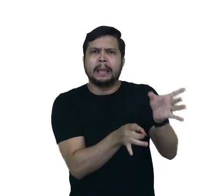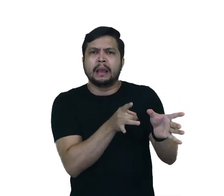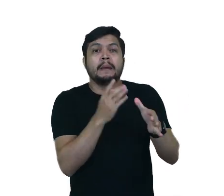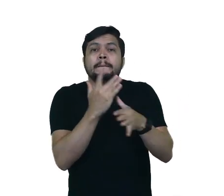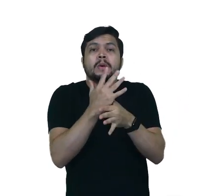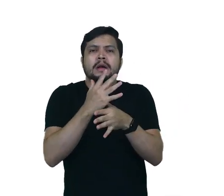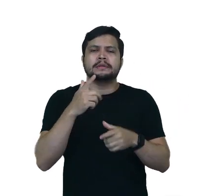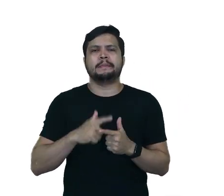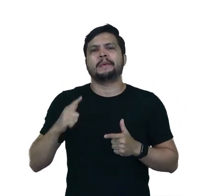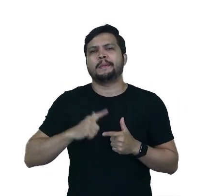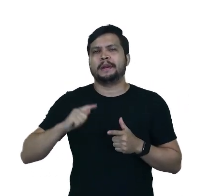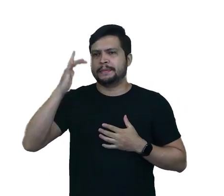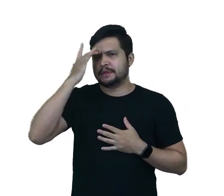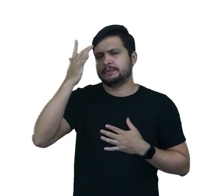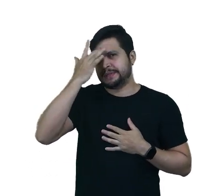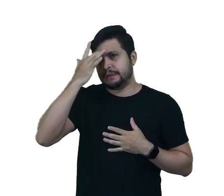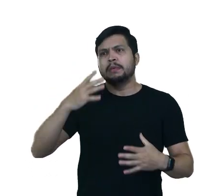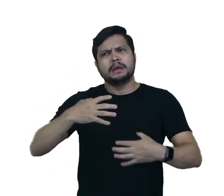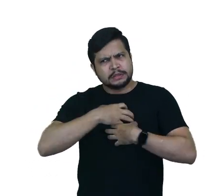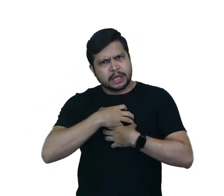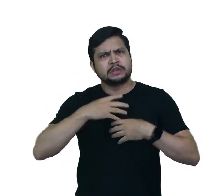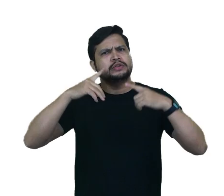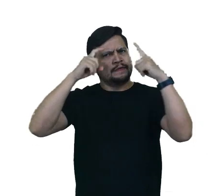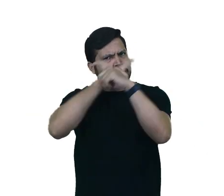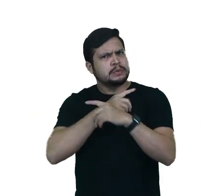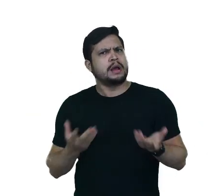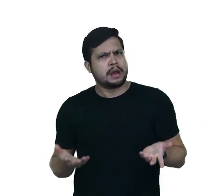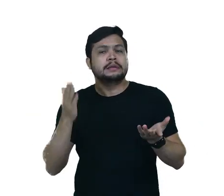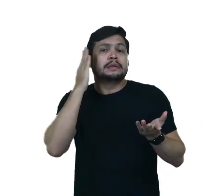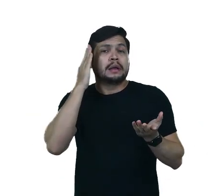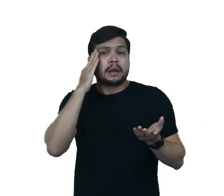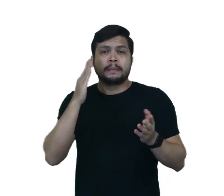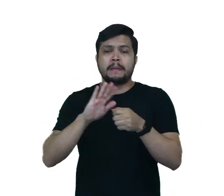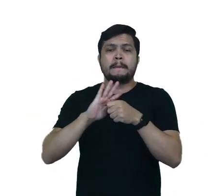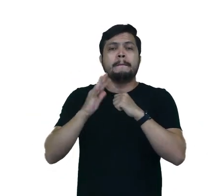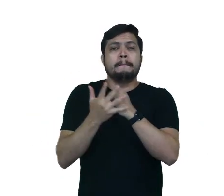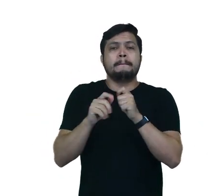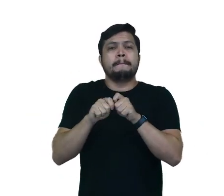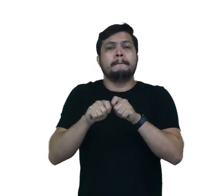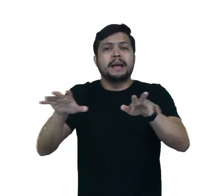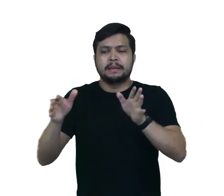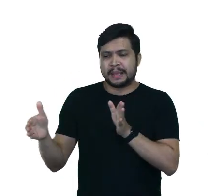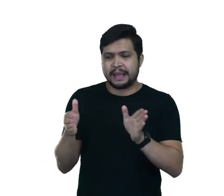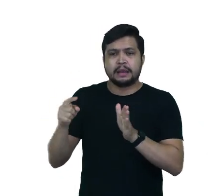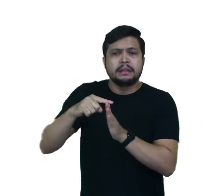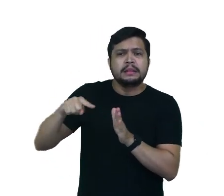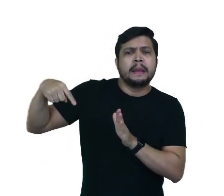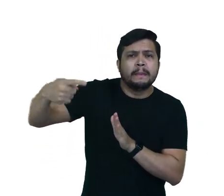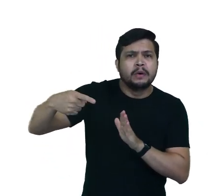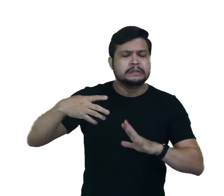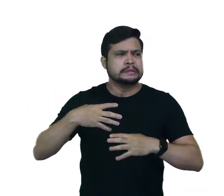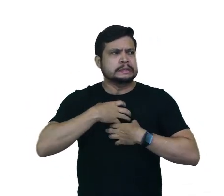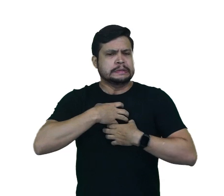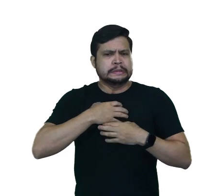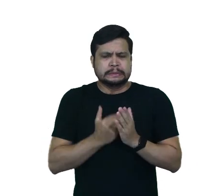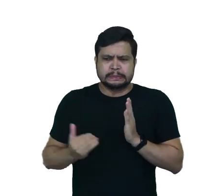alunos por causa de problemas de saúde mental, porque tem dificuldades, porque depois da pandemia teve dificuldade de se